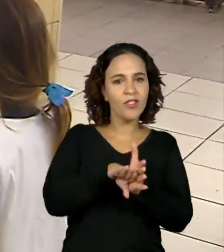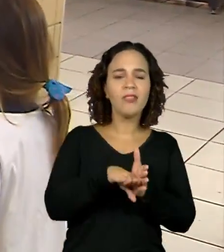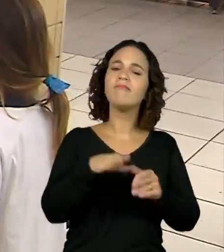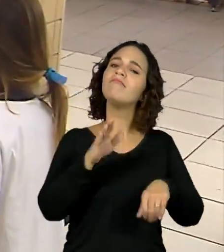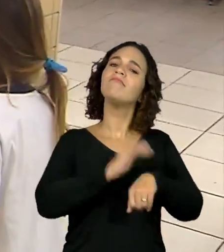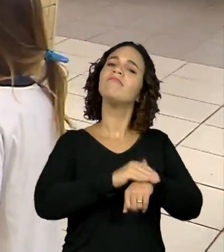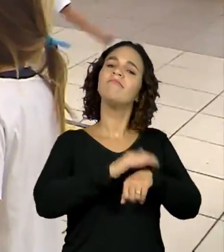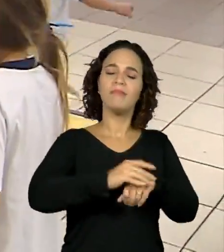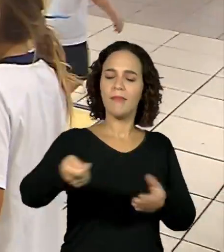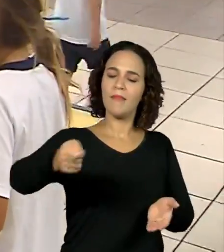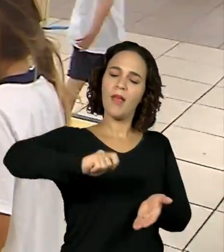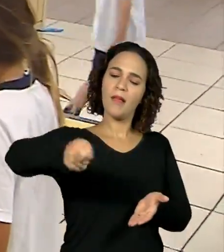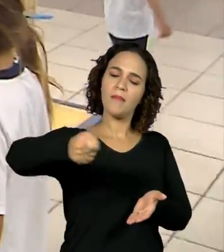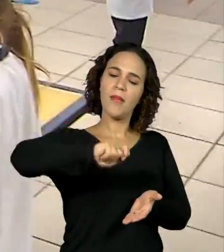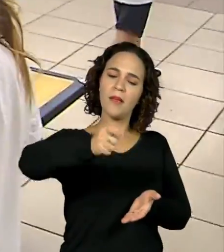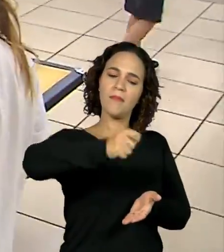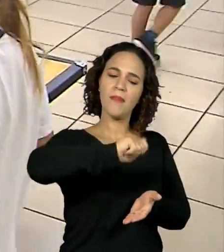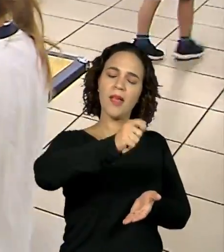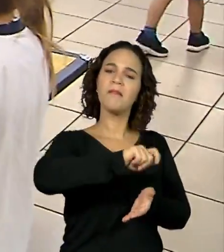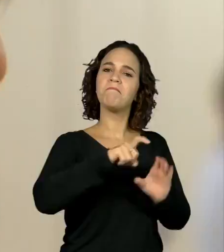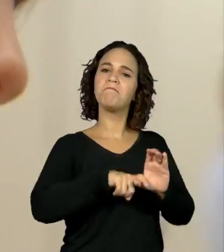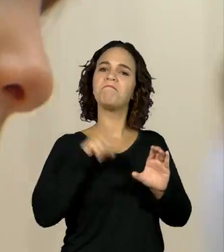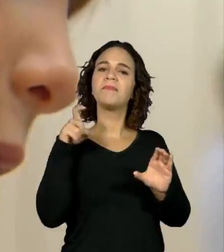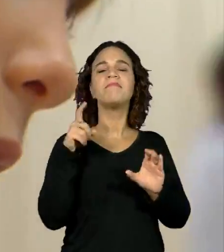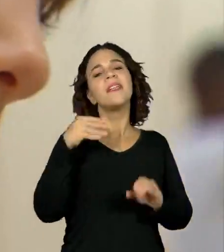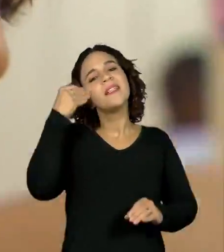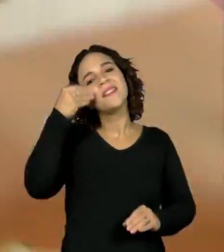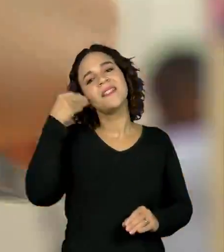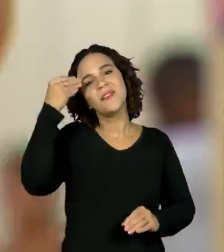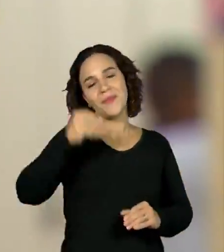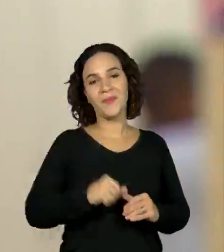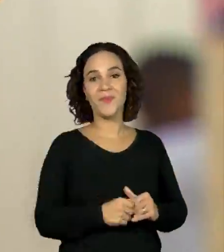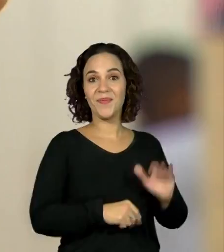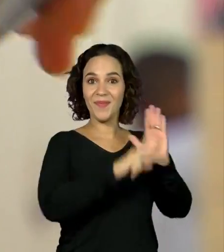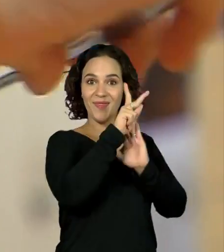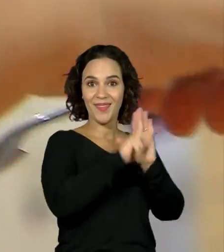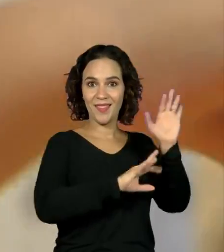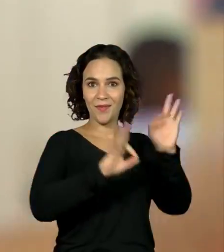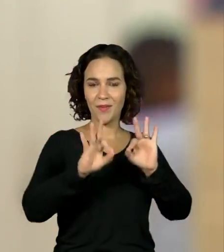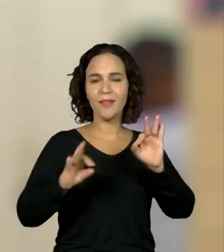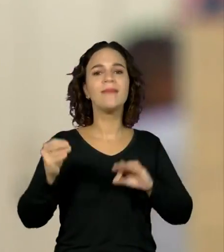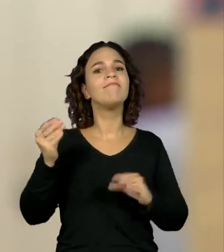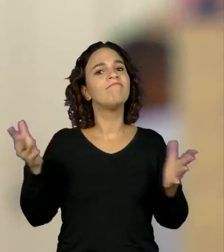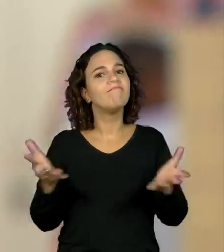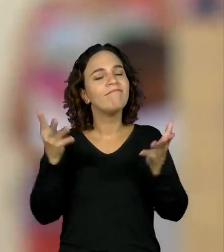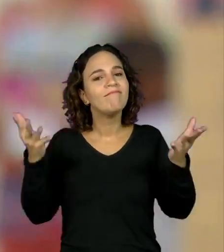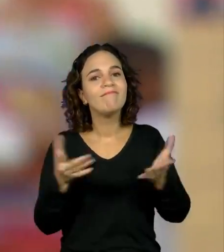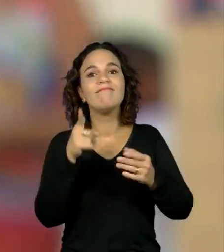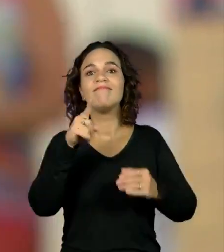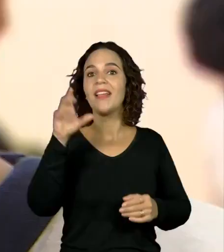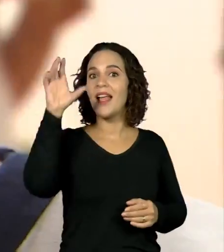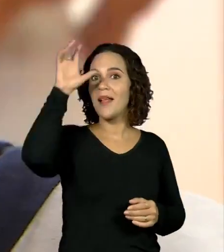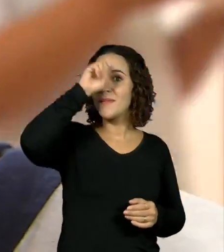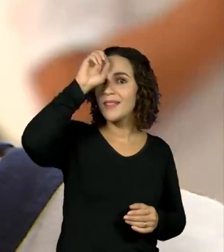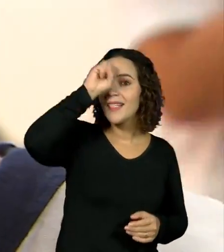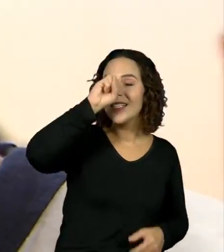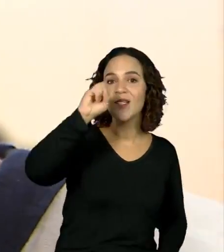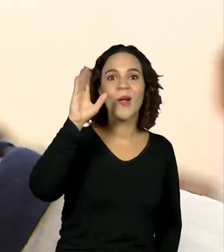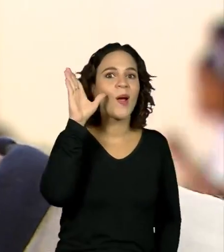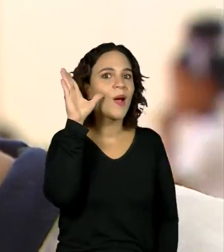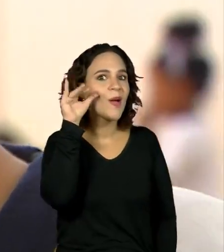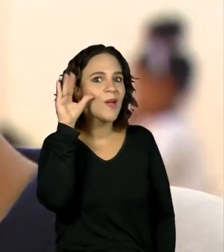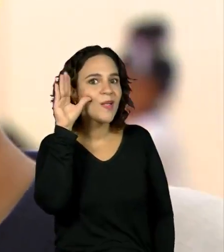terem a oportunidade de experimentar. O projeto favorece a aprendizagem da curiosidade e